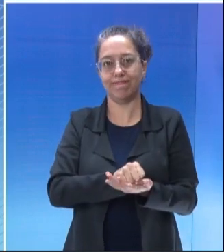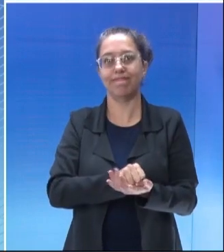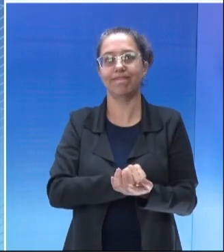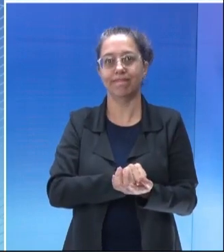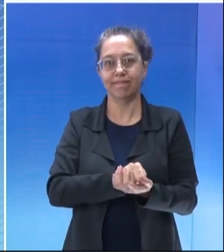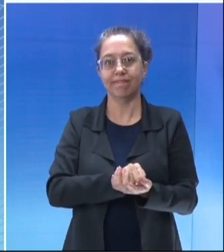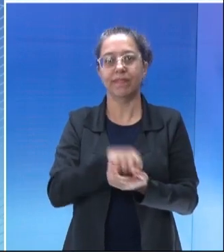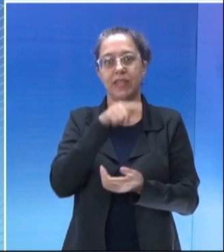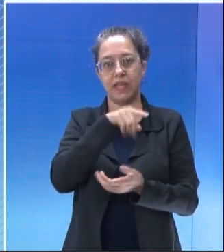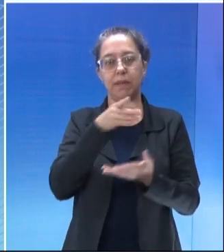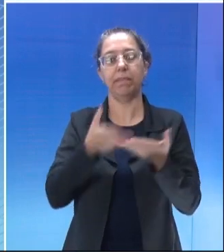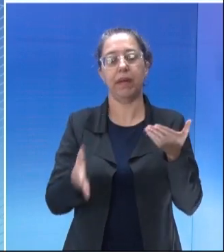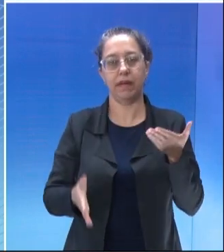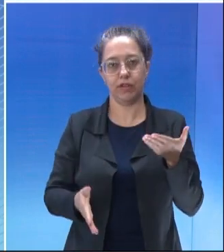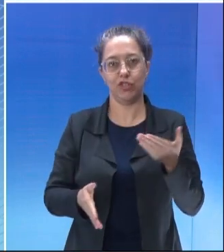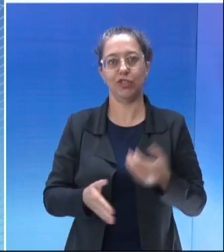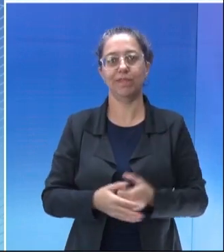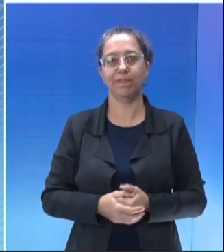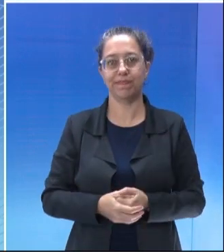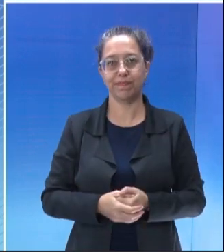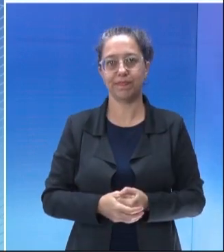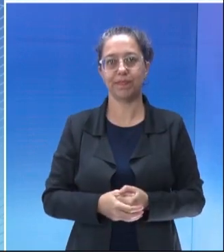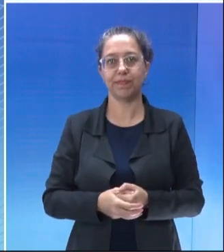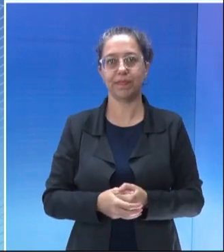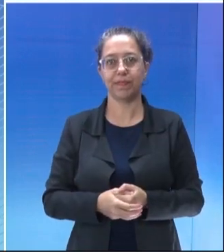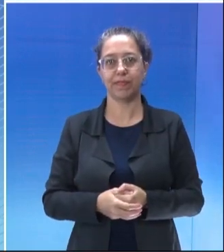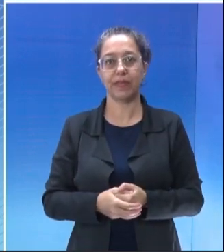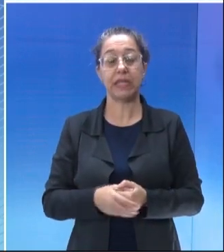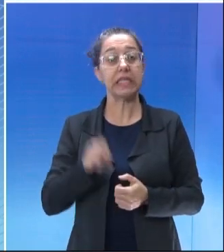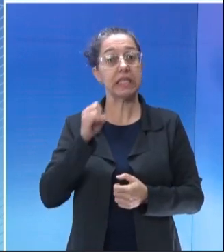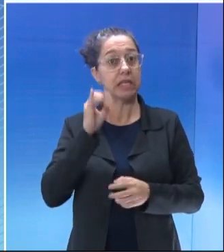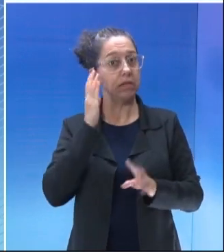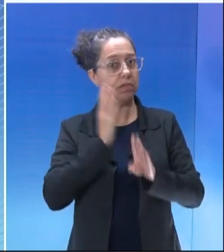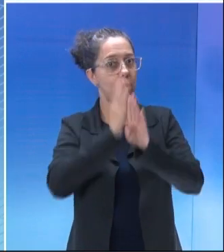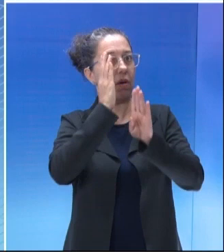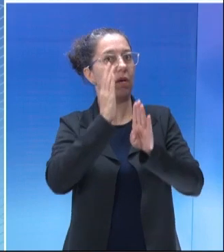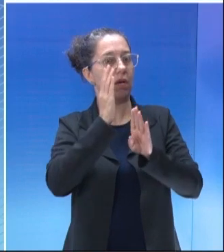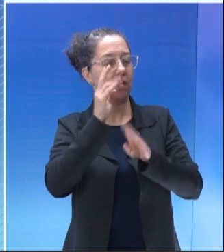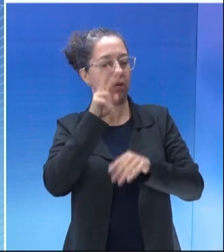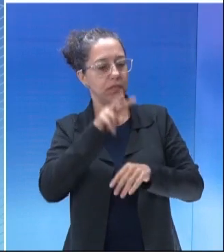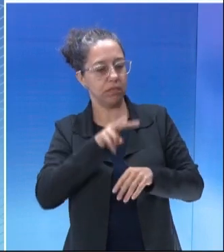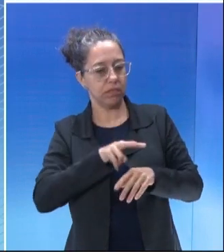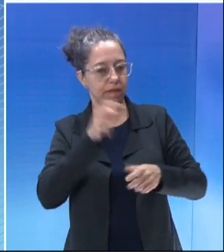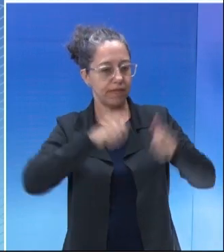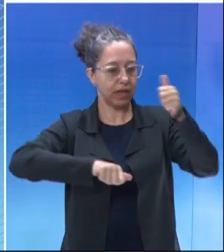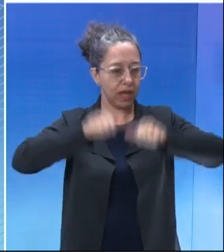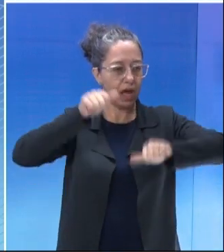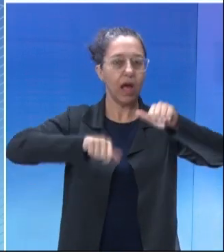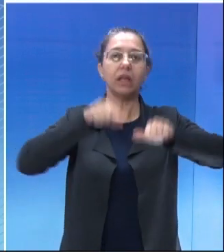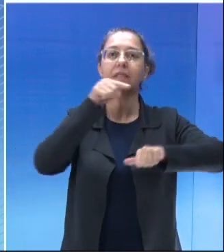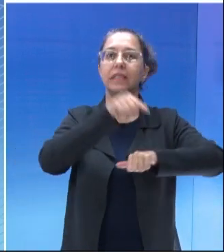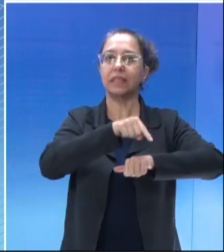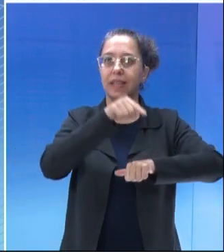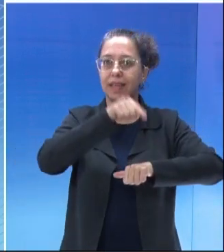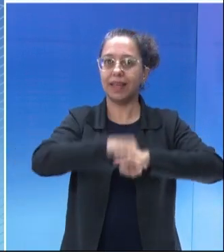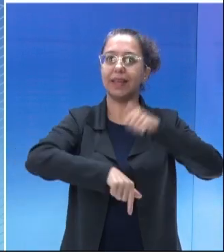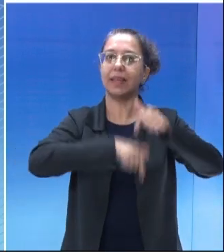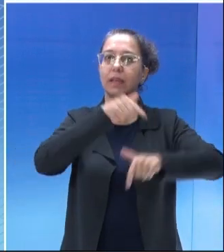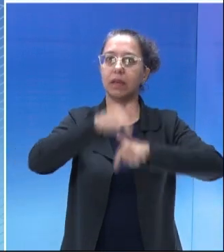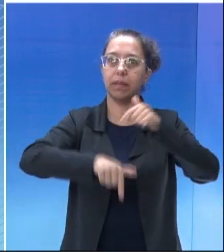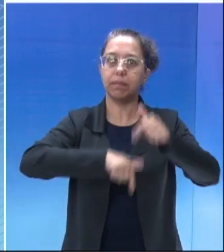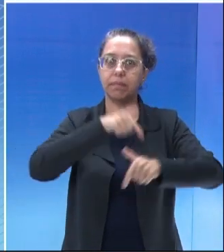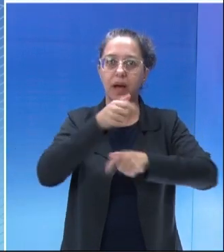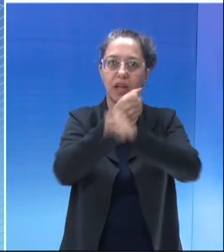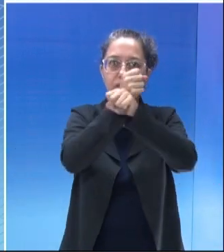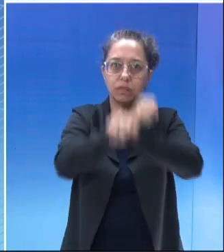da propriedade. Se essa propriedade for flagrada e confirmada que existe exploração de trabalho em